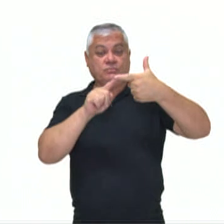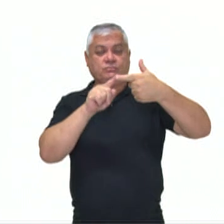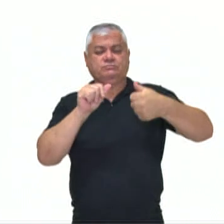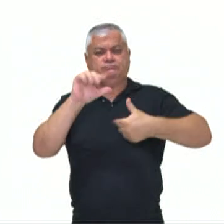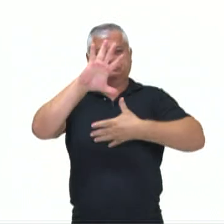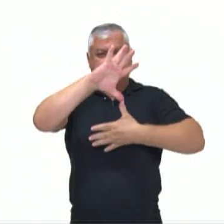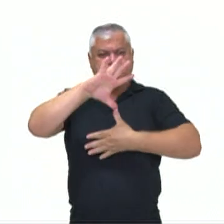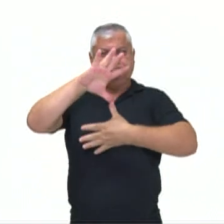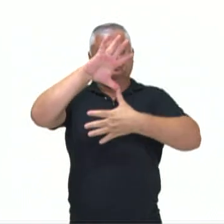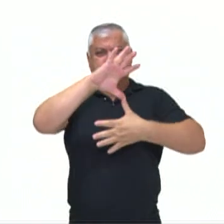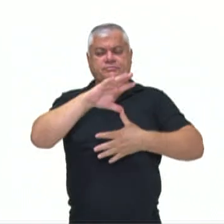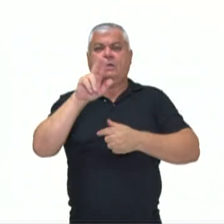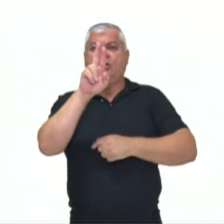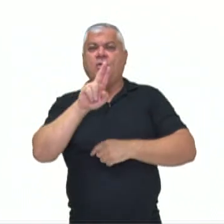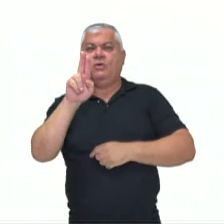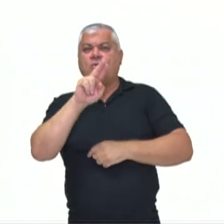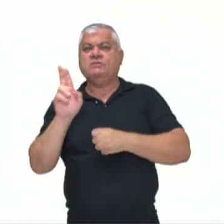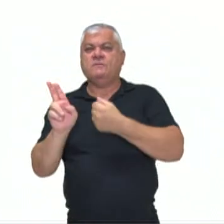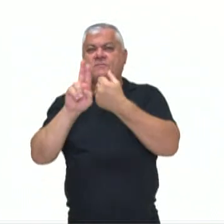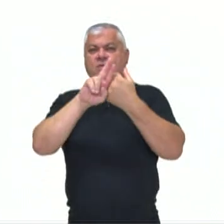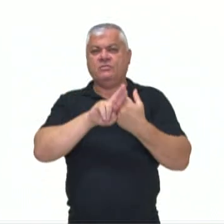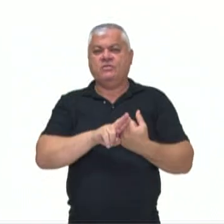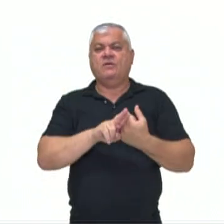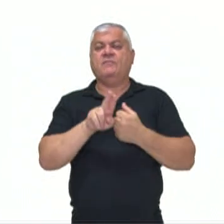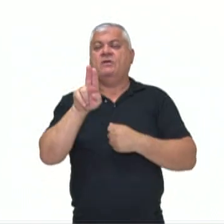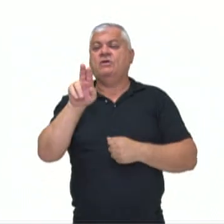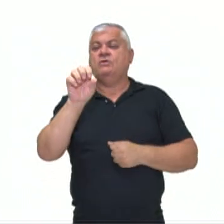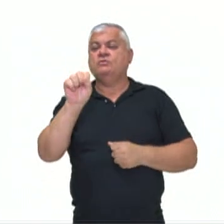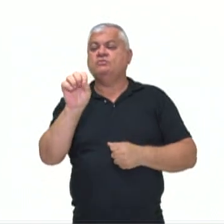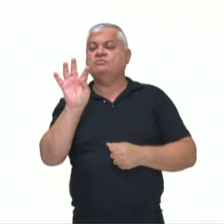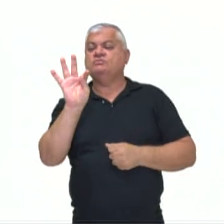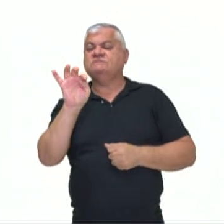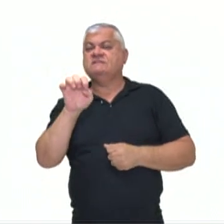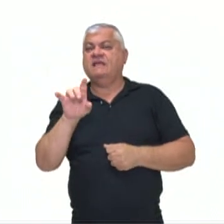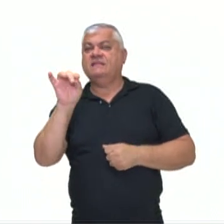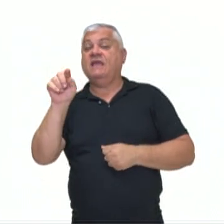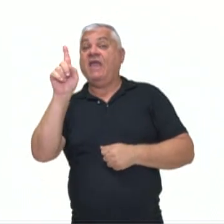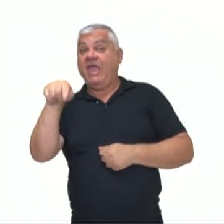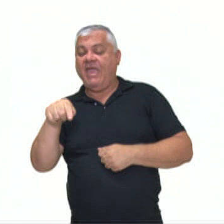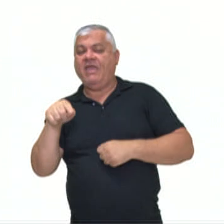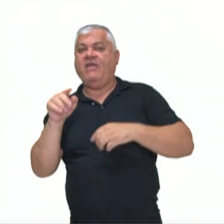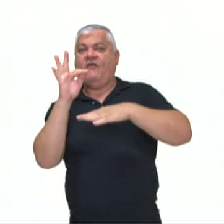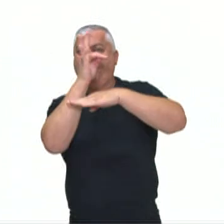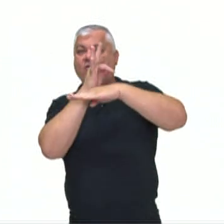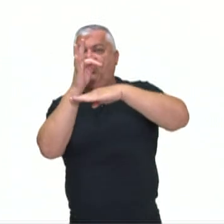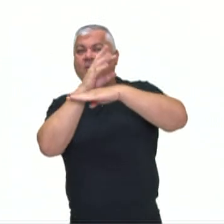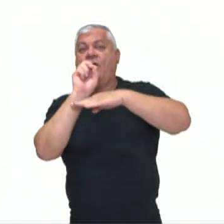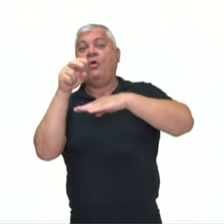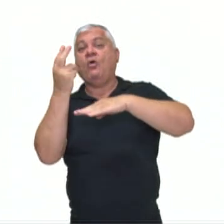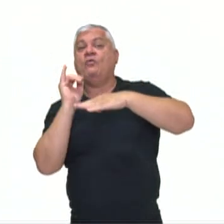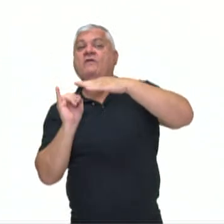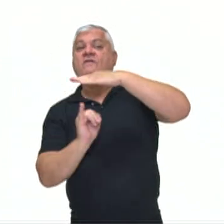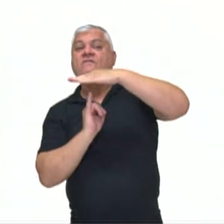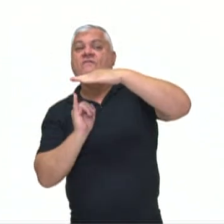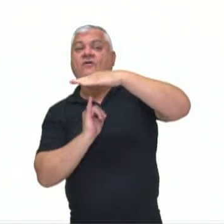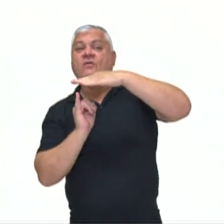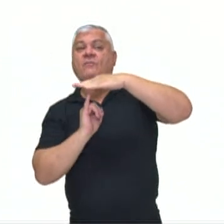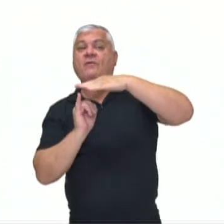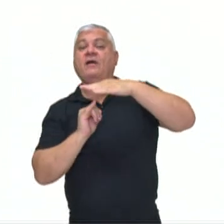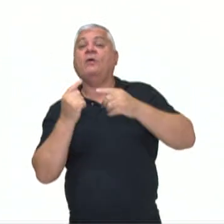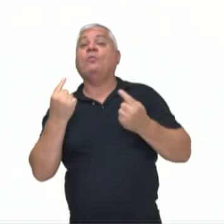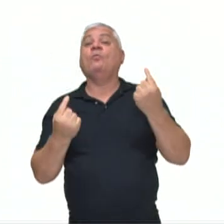uso del pronombre ustedes expresa formalidade e informalidade ou, na letra